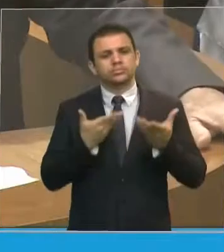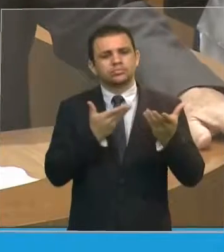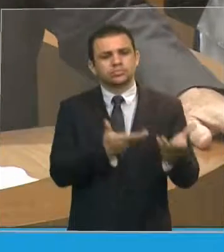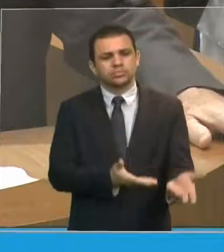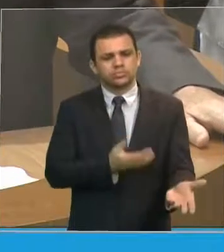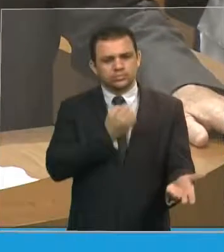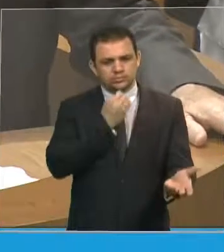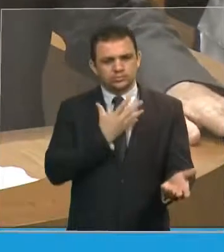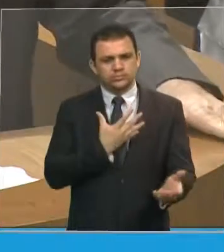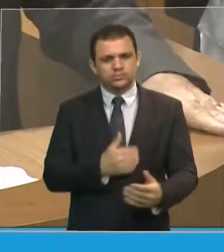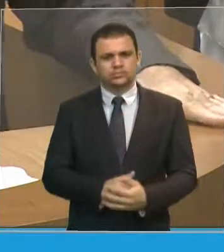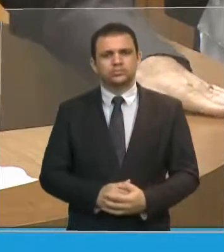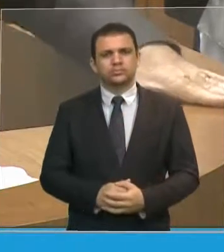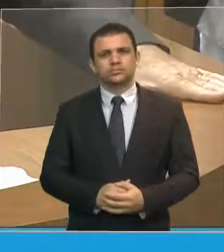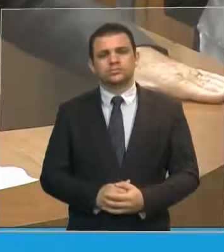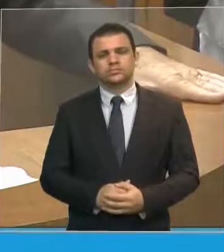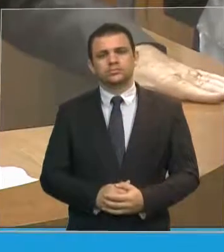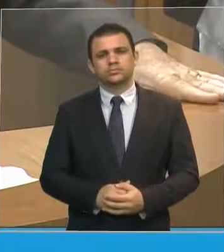hospitaleiro.